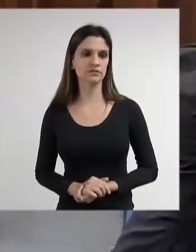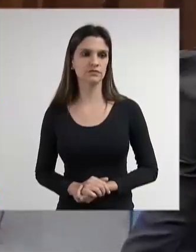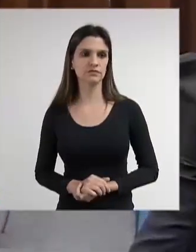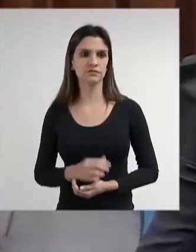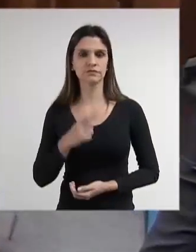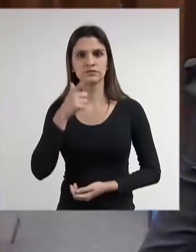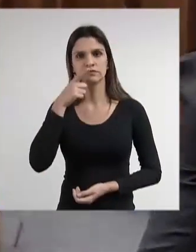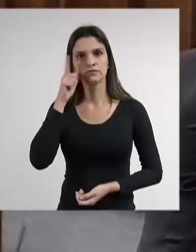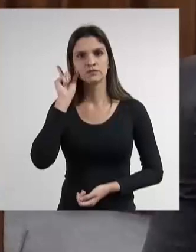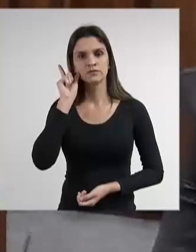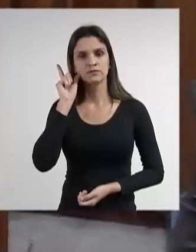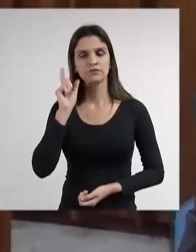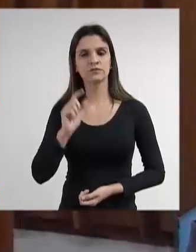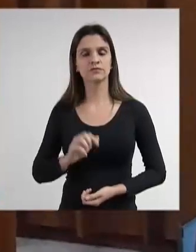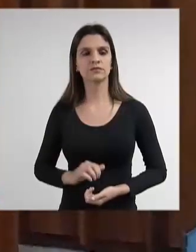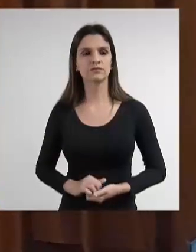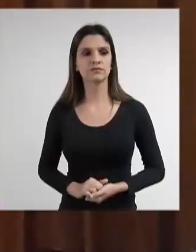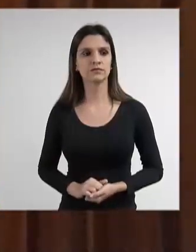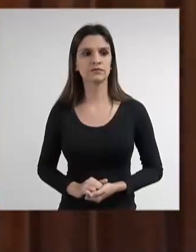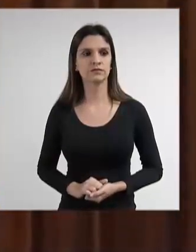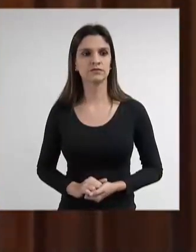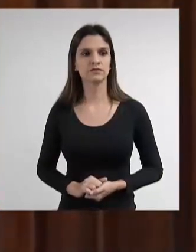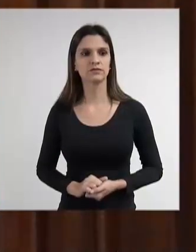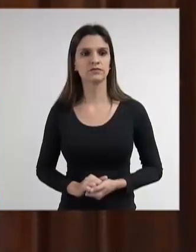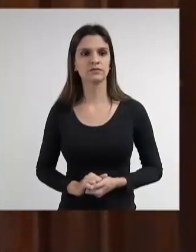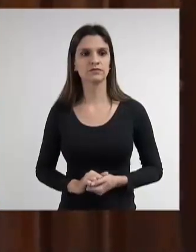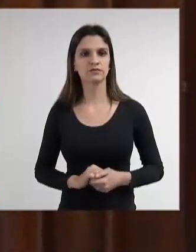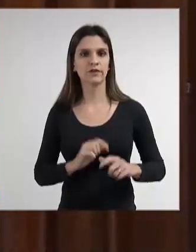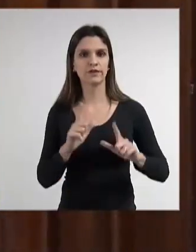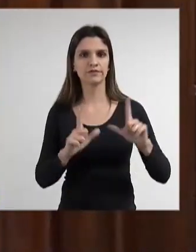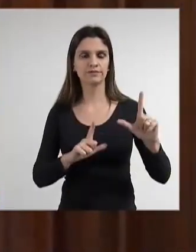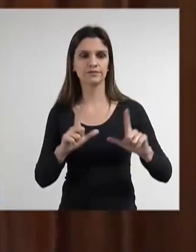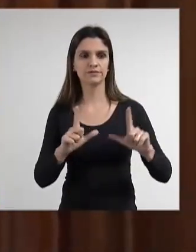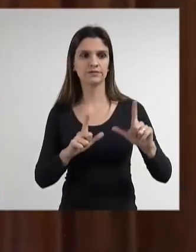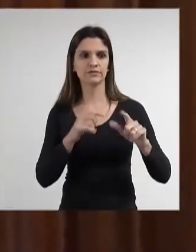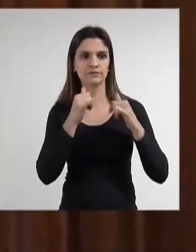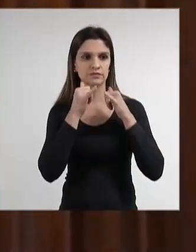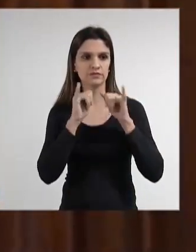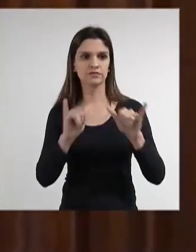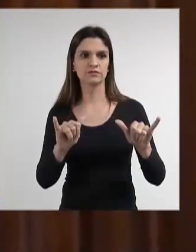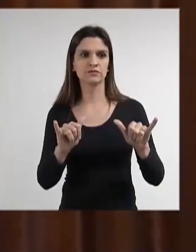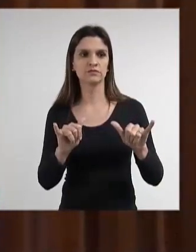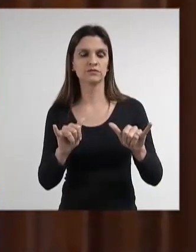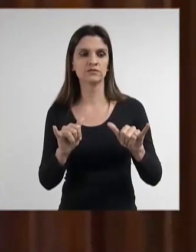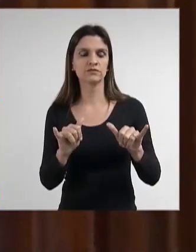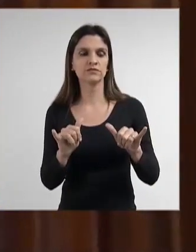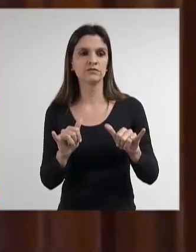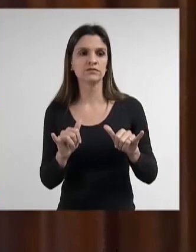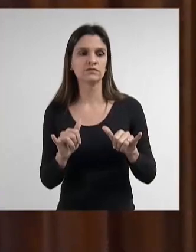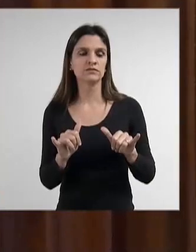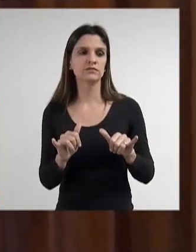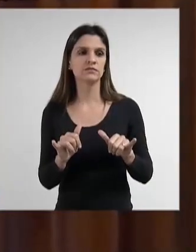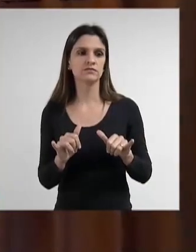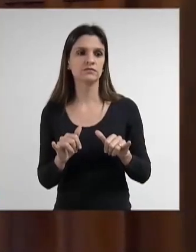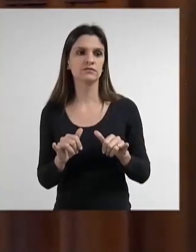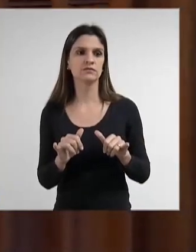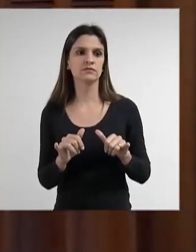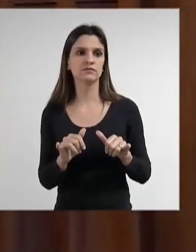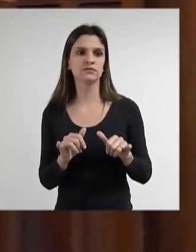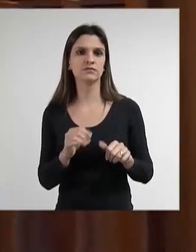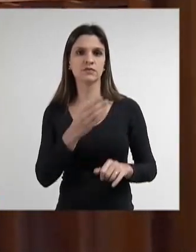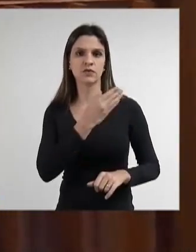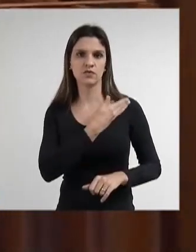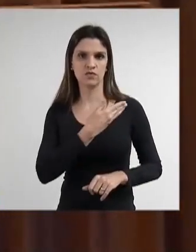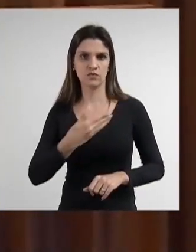ontem a imprensa noticiou que o governo